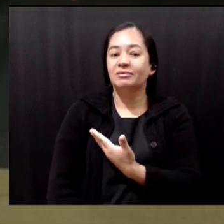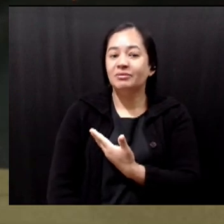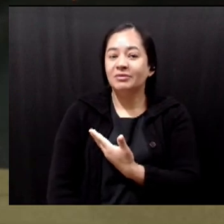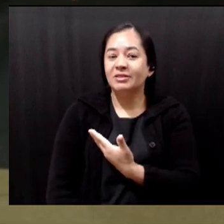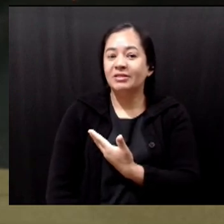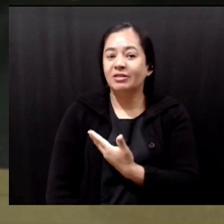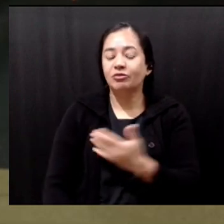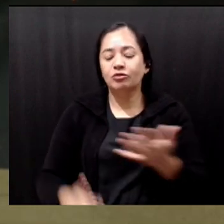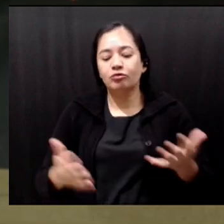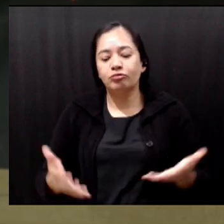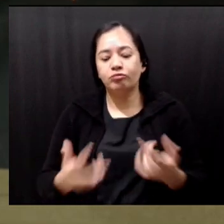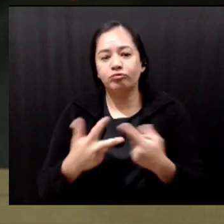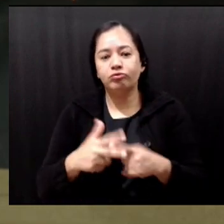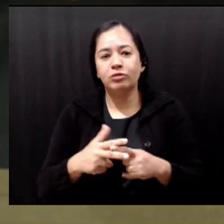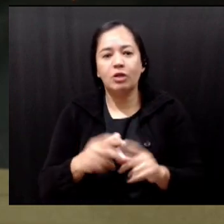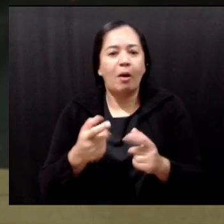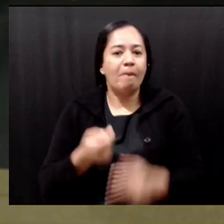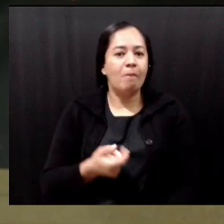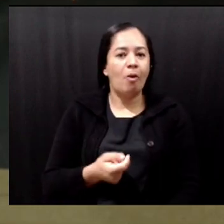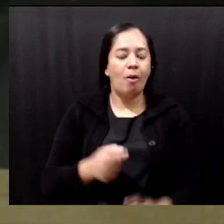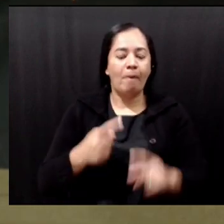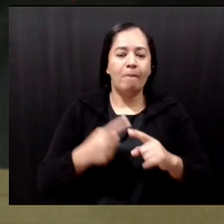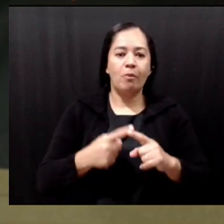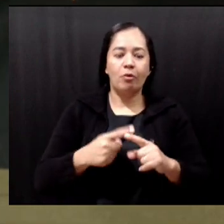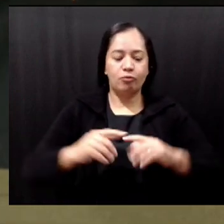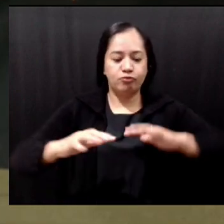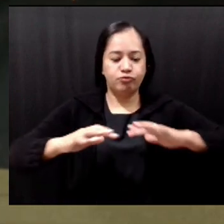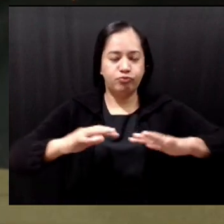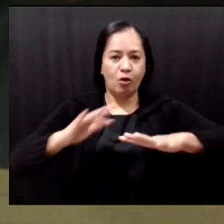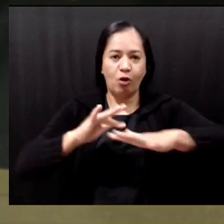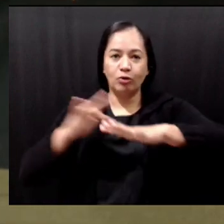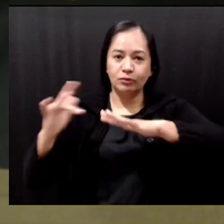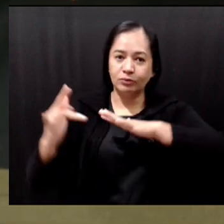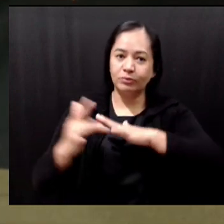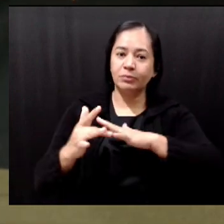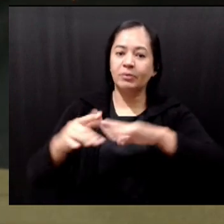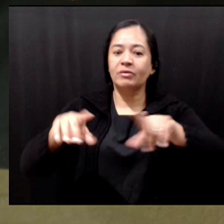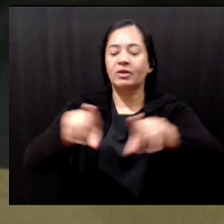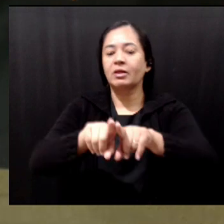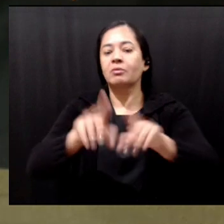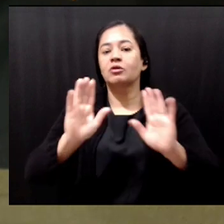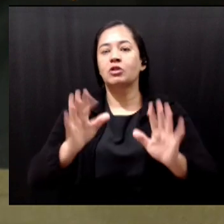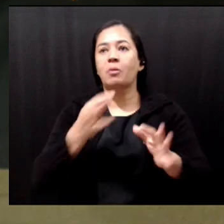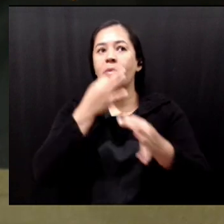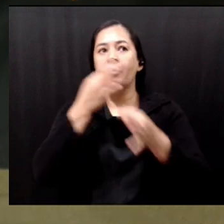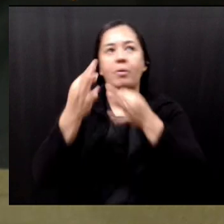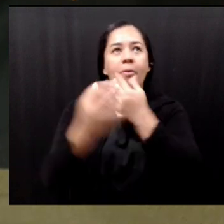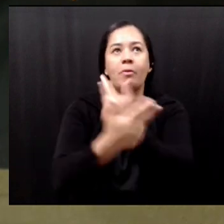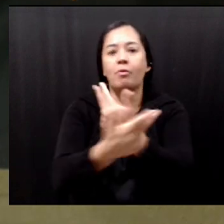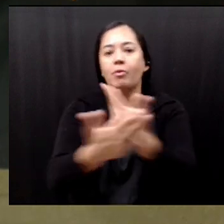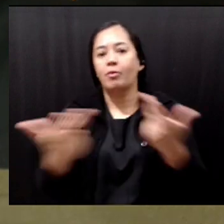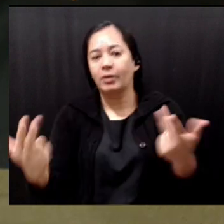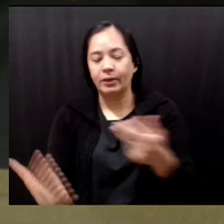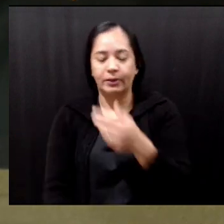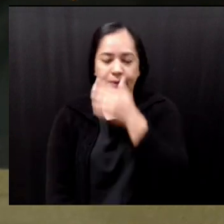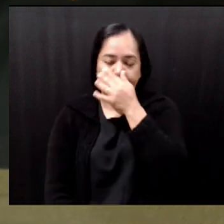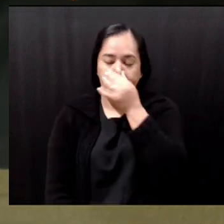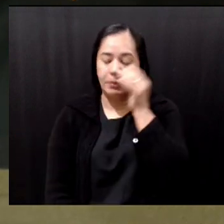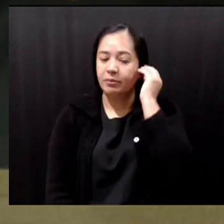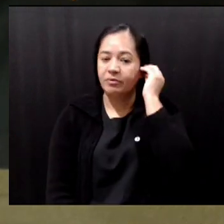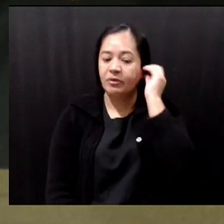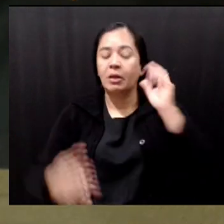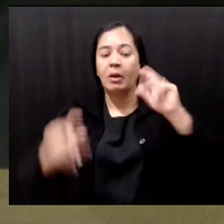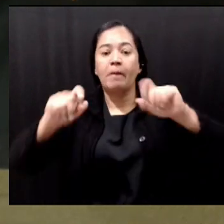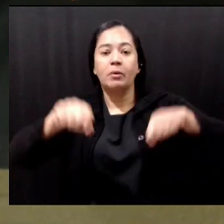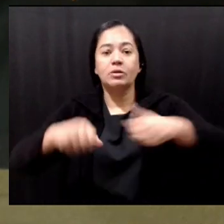um termo que tem movimentado as redes sociais e dividido opiniões. É possível manter uma amizade